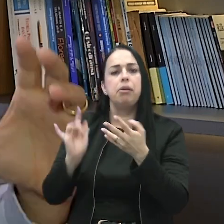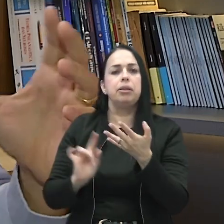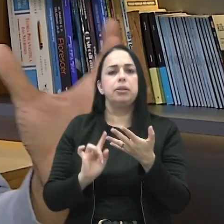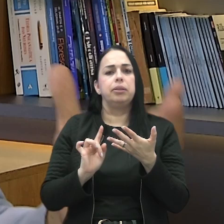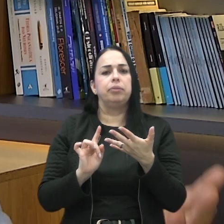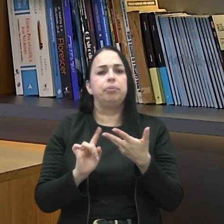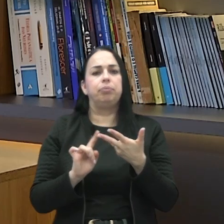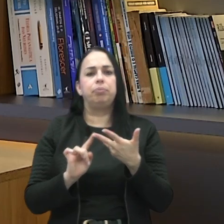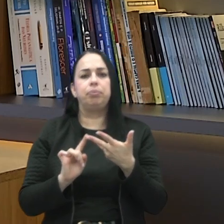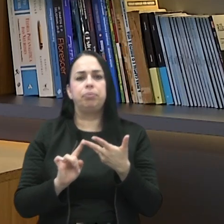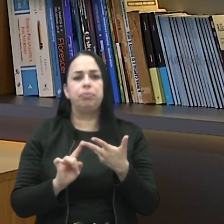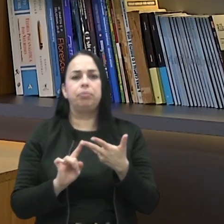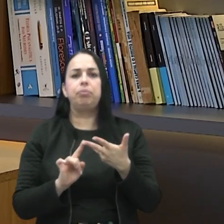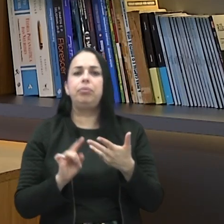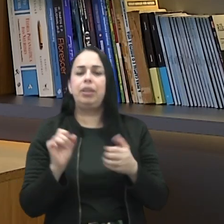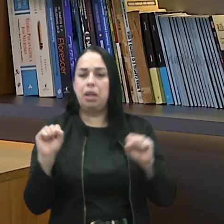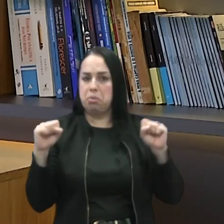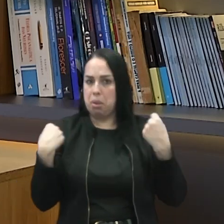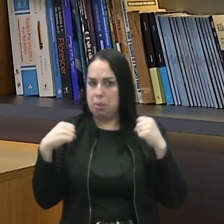grupo. A questão da